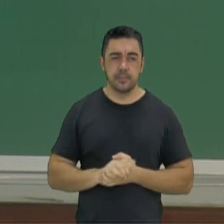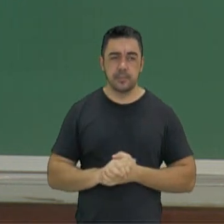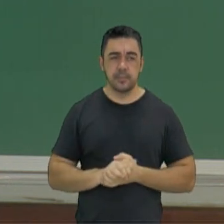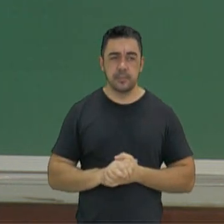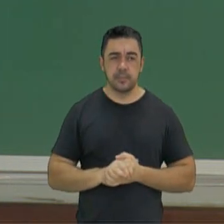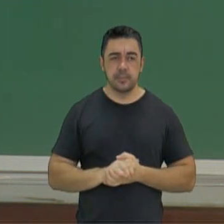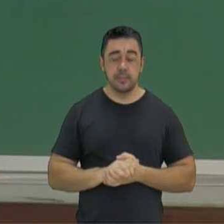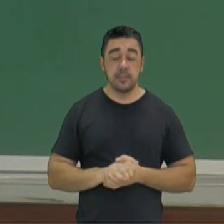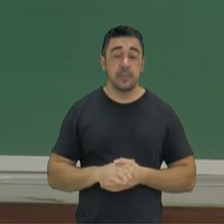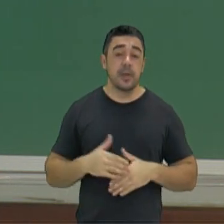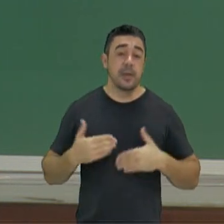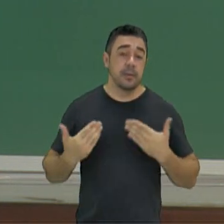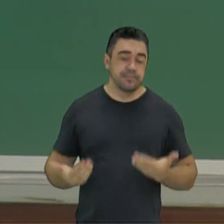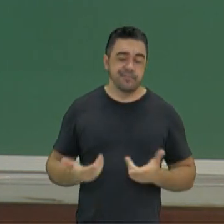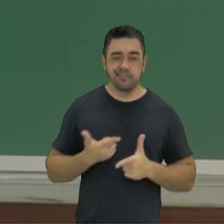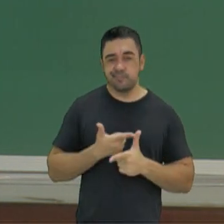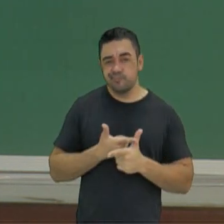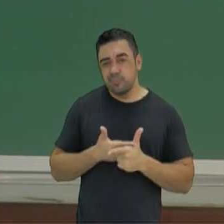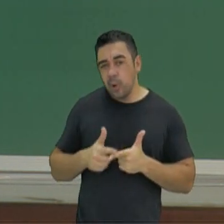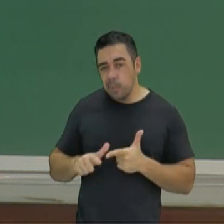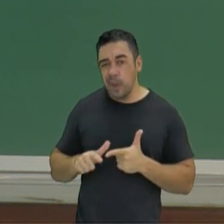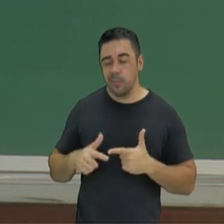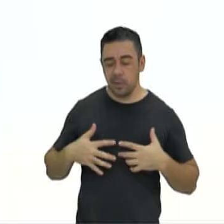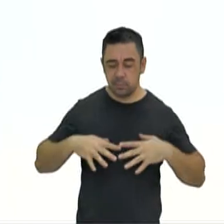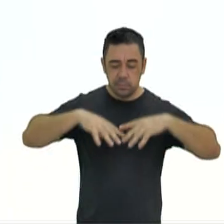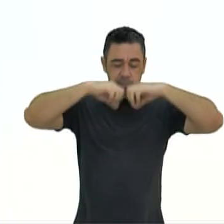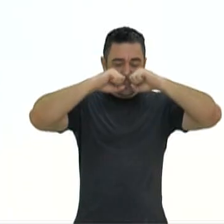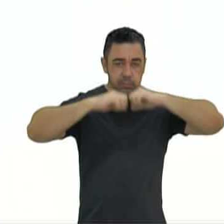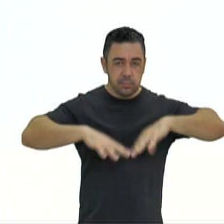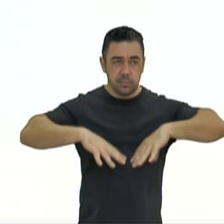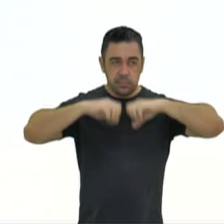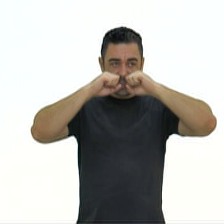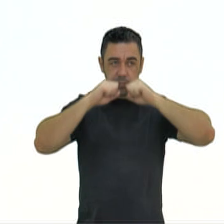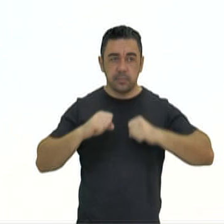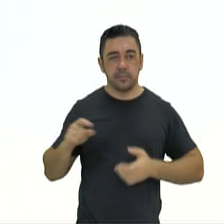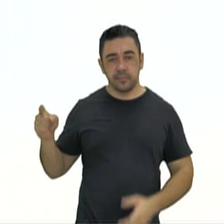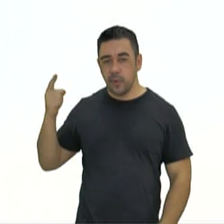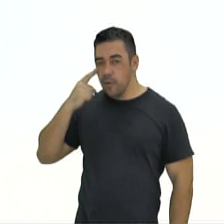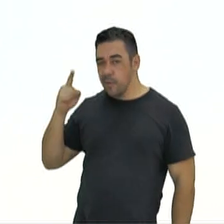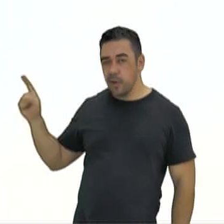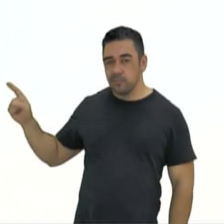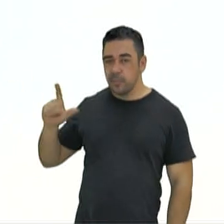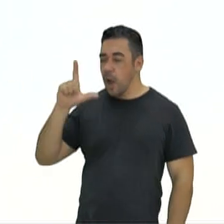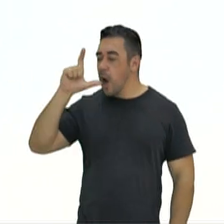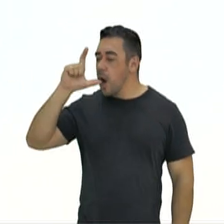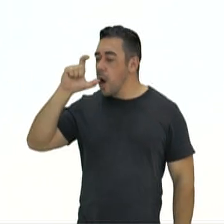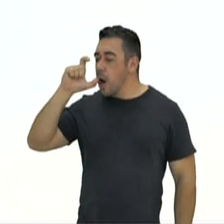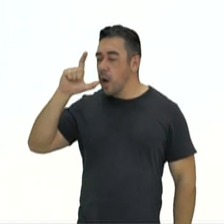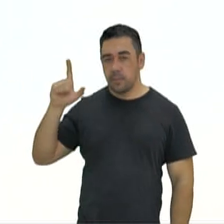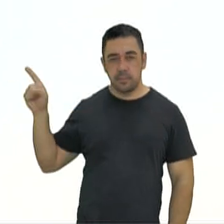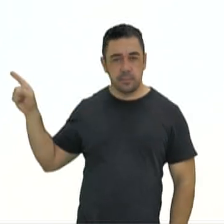E aí nós chegamos então aos problemas respiratórios. Nós temos uma imagem aqui do lado direito,